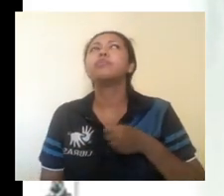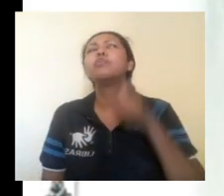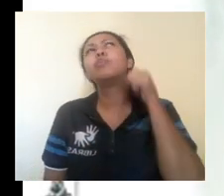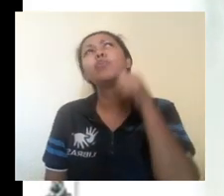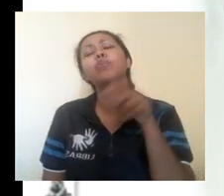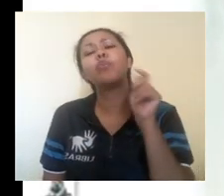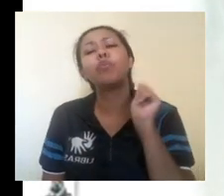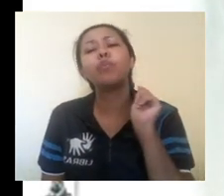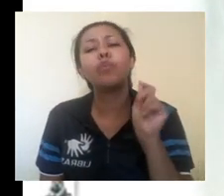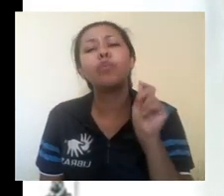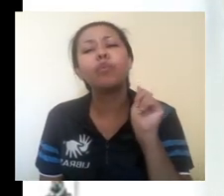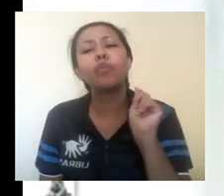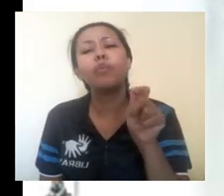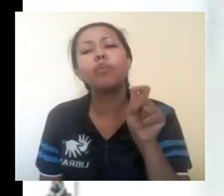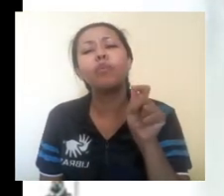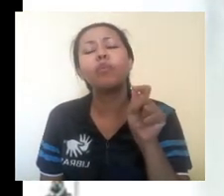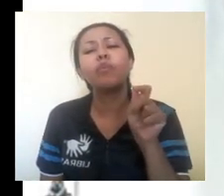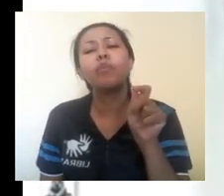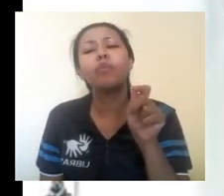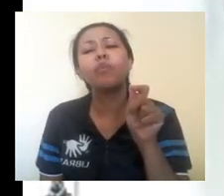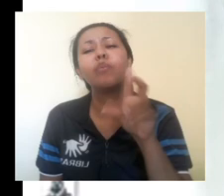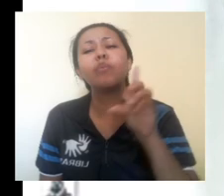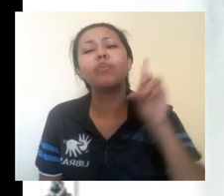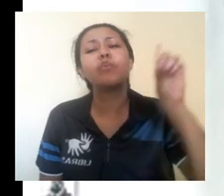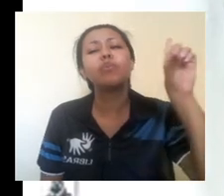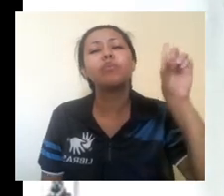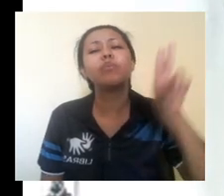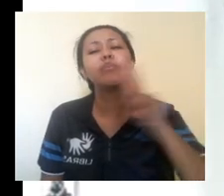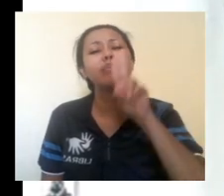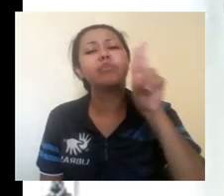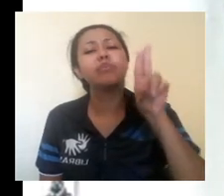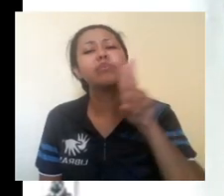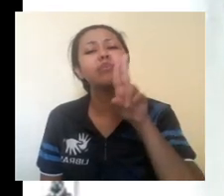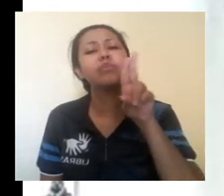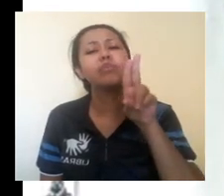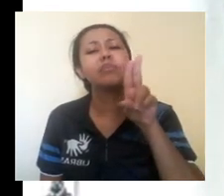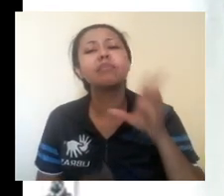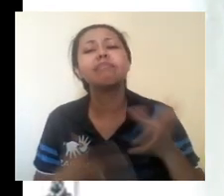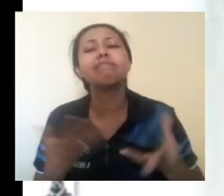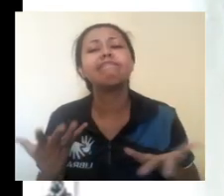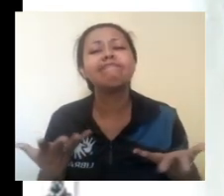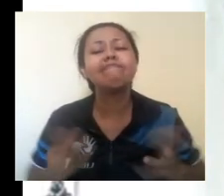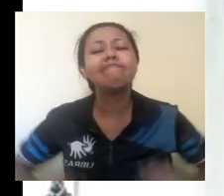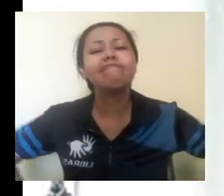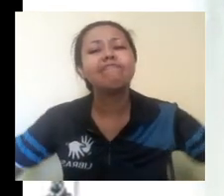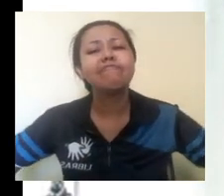ser utilizada em qualquer momento da sua vida. E para